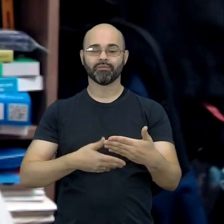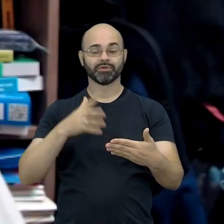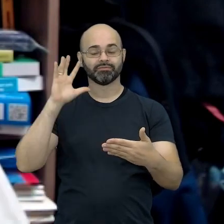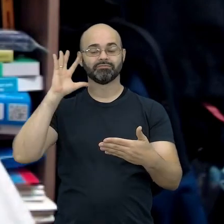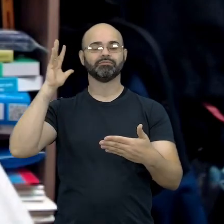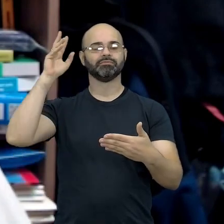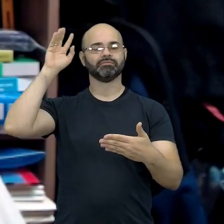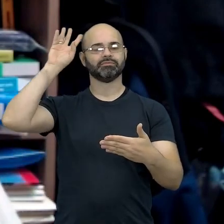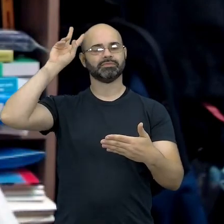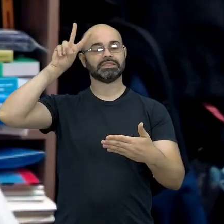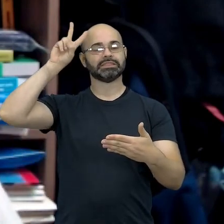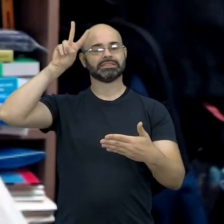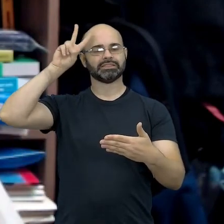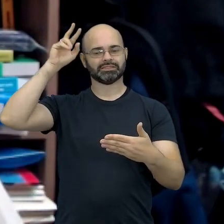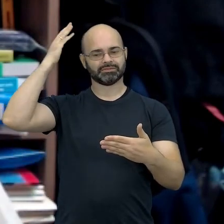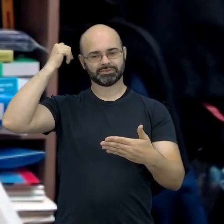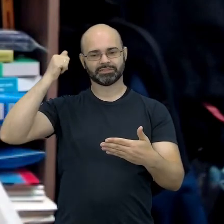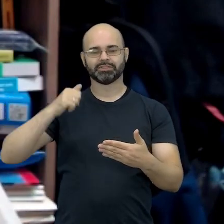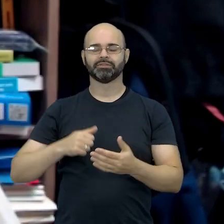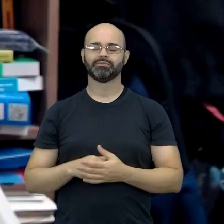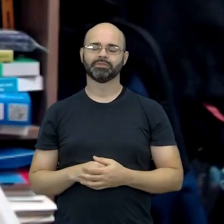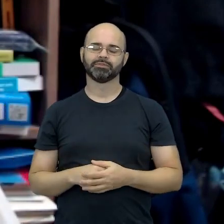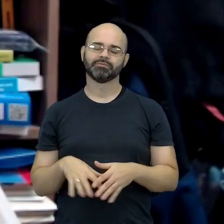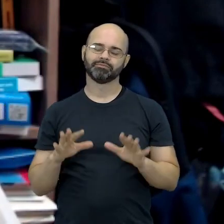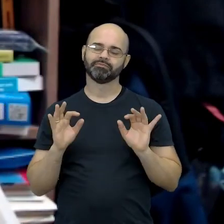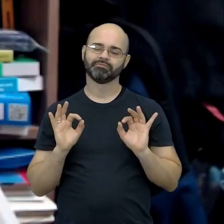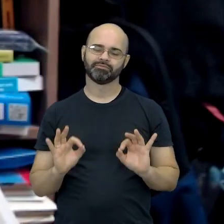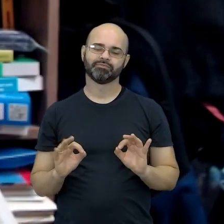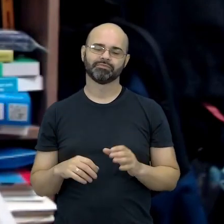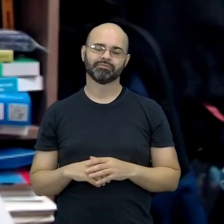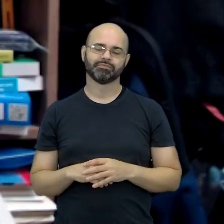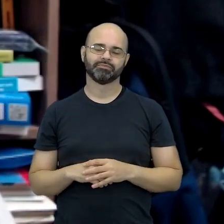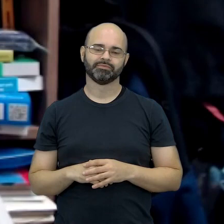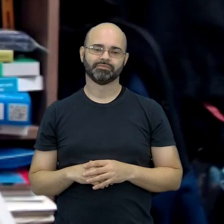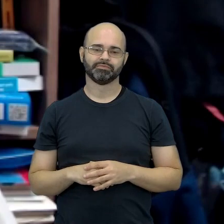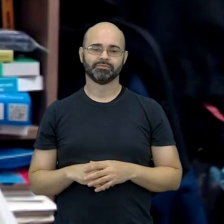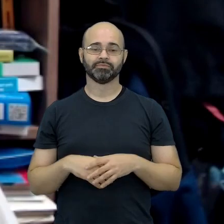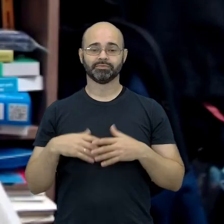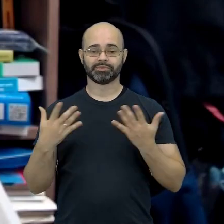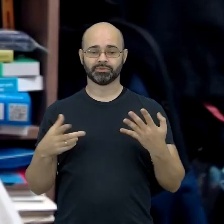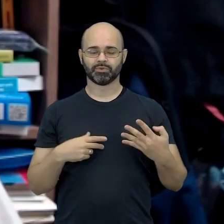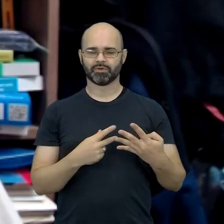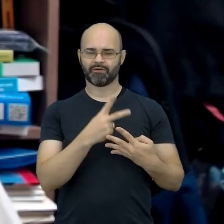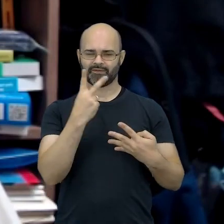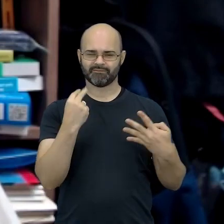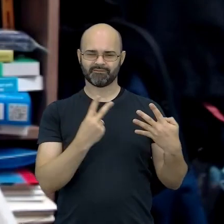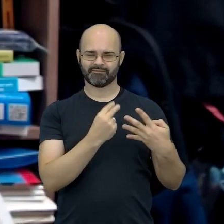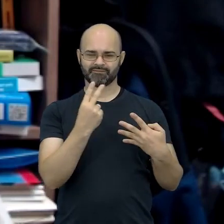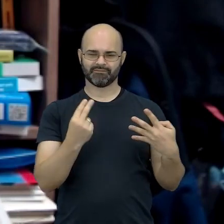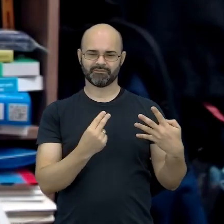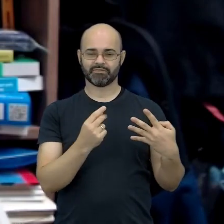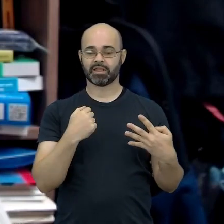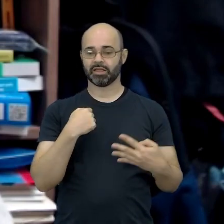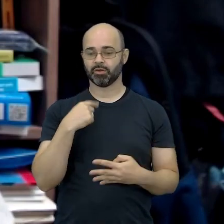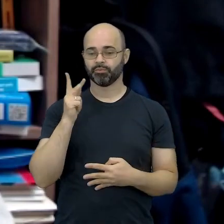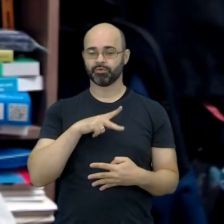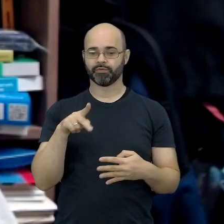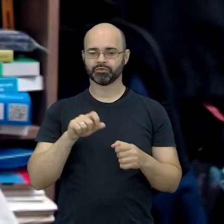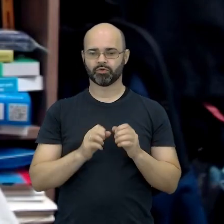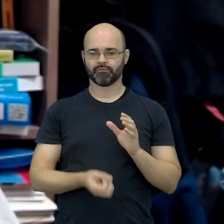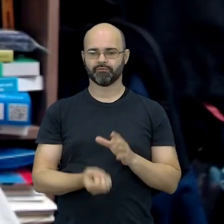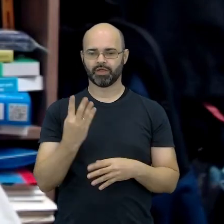agora. Então, faz todo sentido, né, quando a gente constrói os distratores, né, que a gente construa